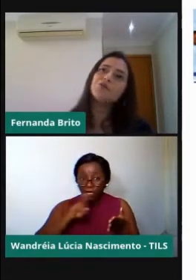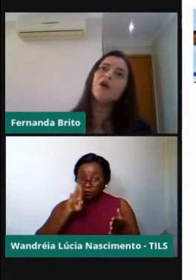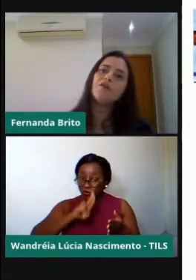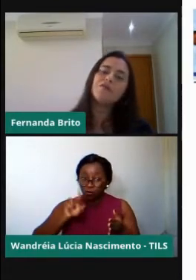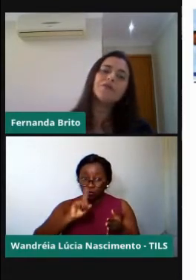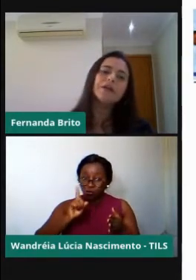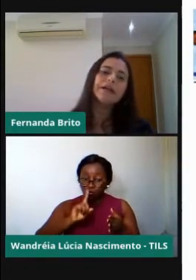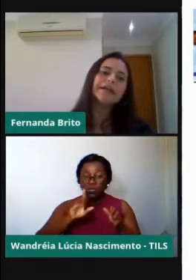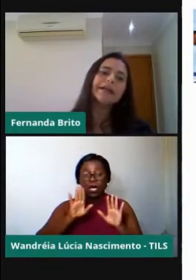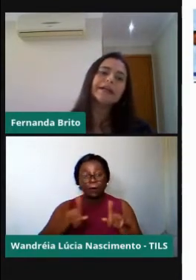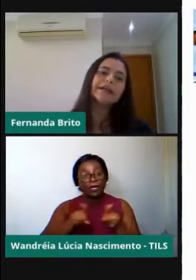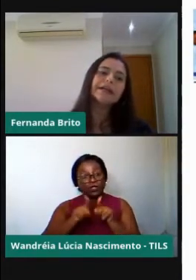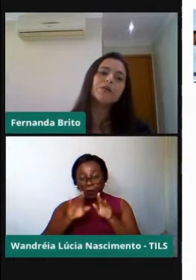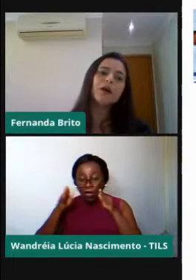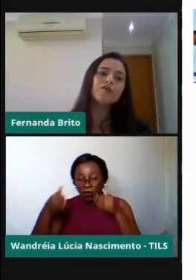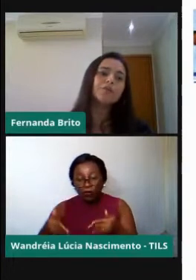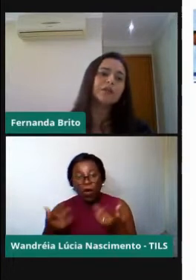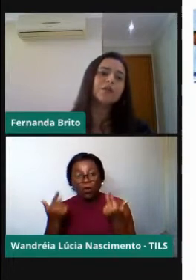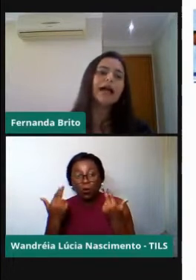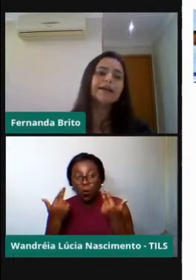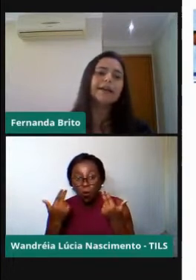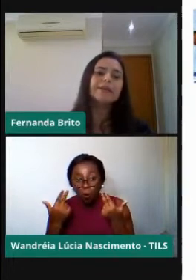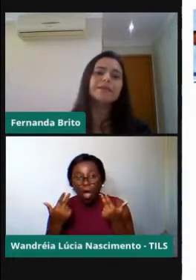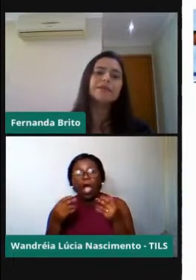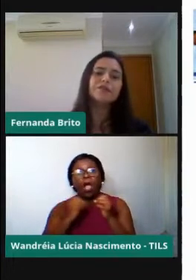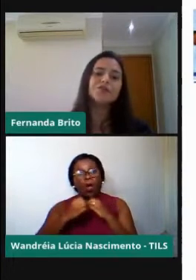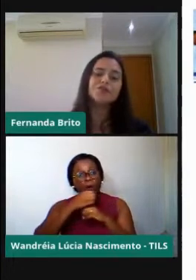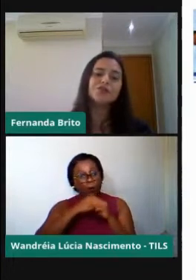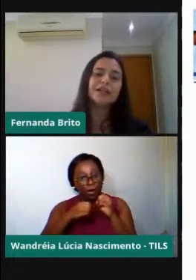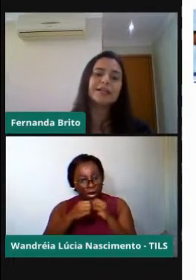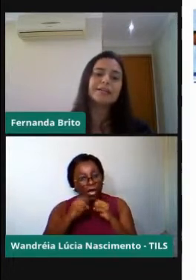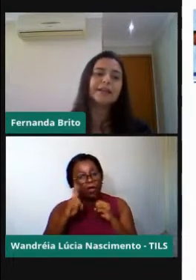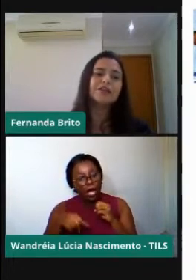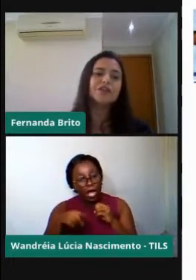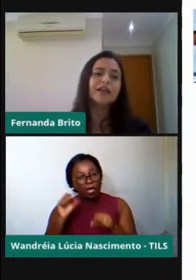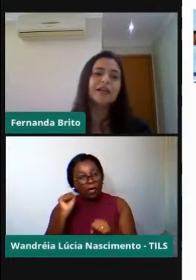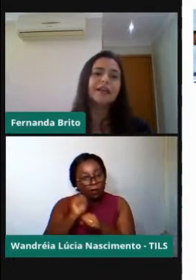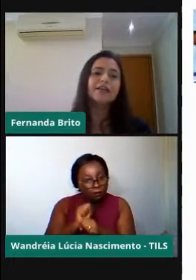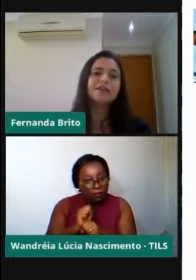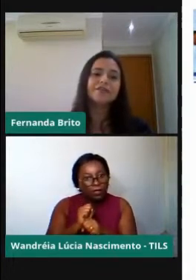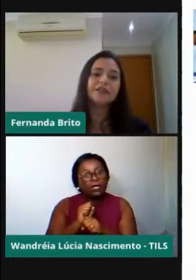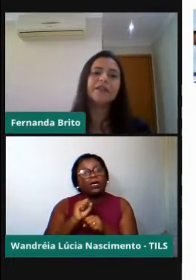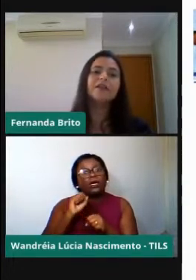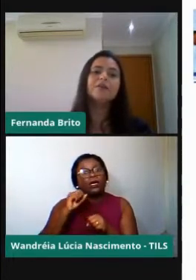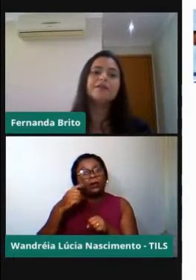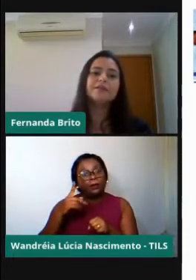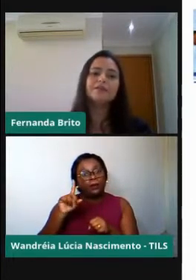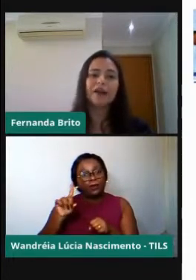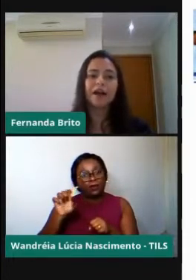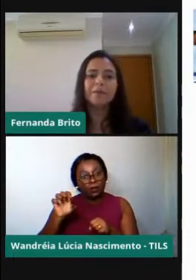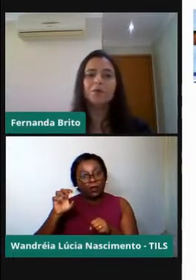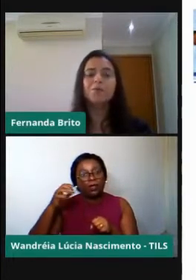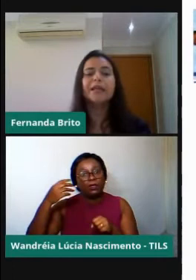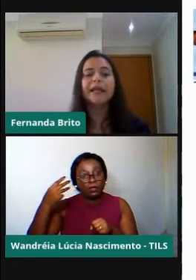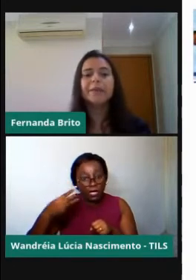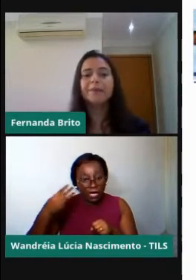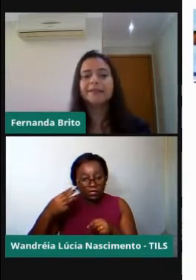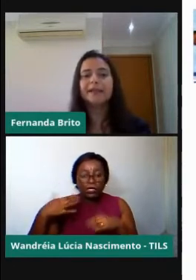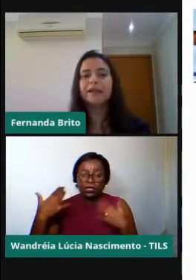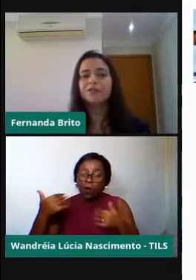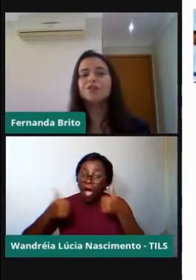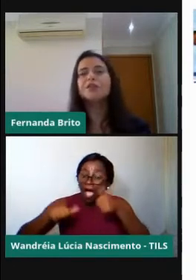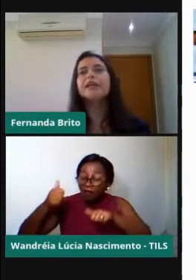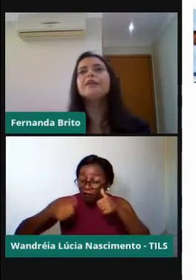tem o mesmo alvo, o alvo molecular, que é a inibição da fosfodiesterase 3. E eles avaliam esse fármaco